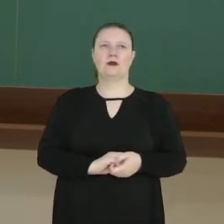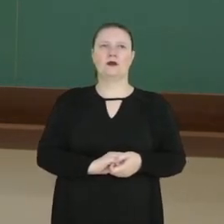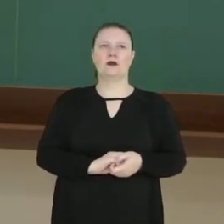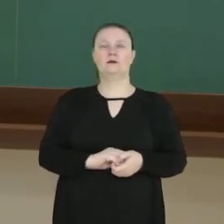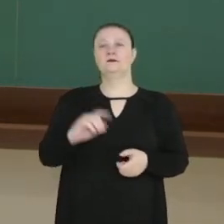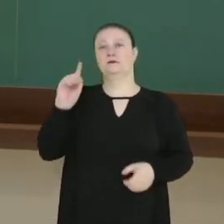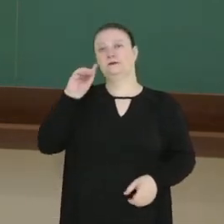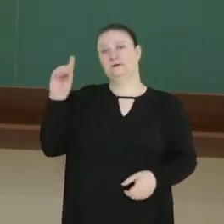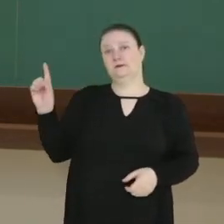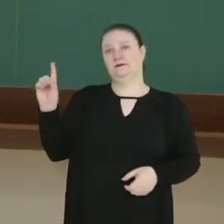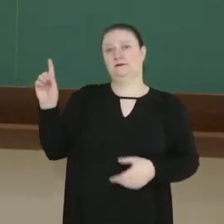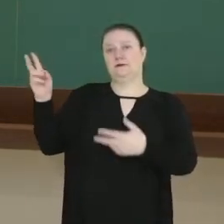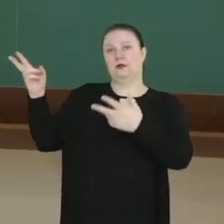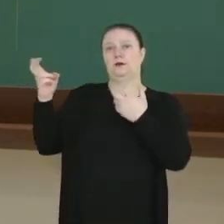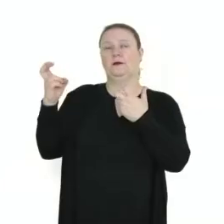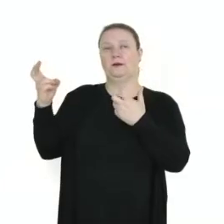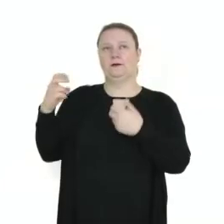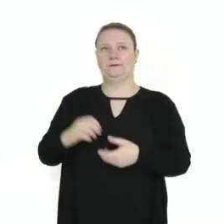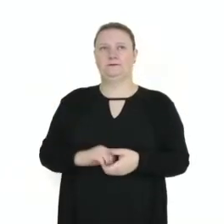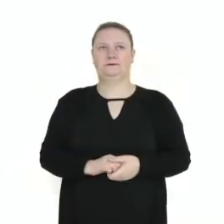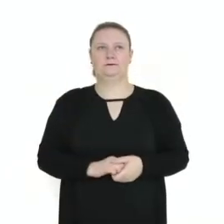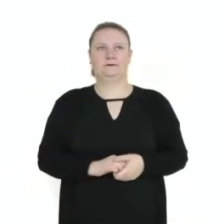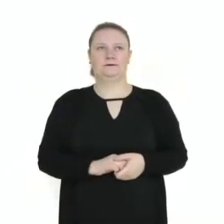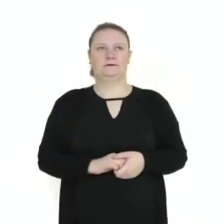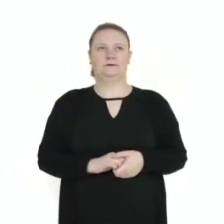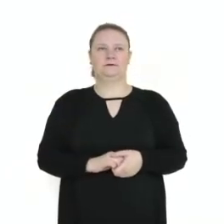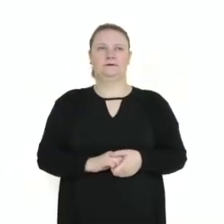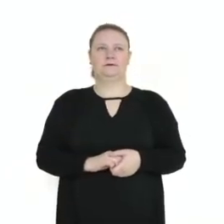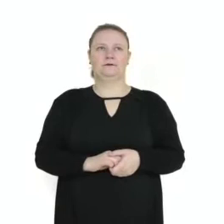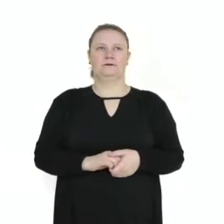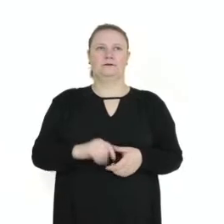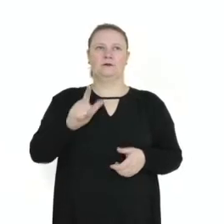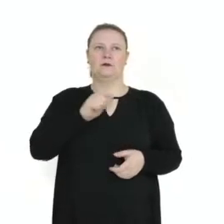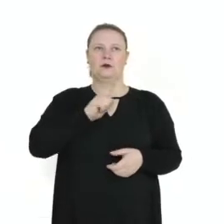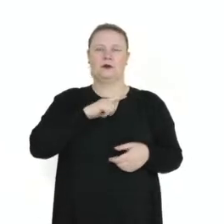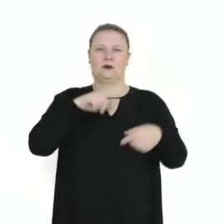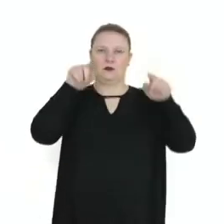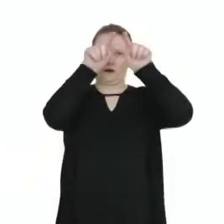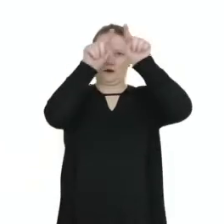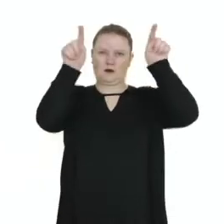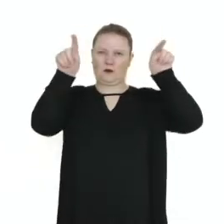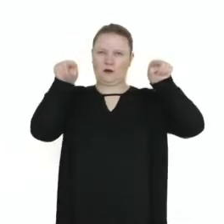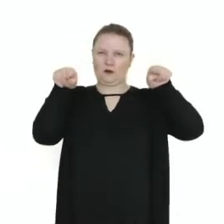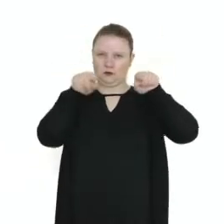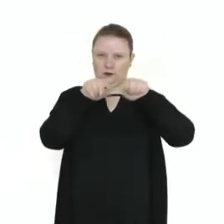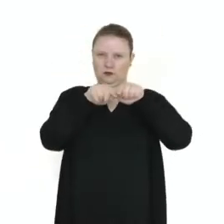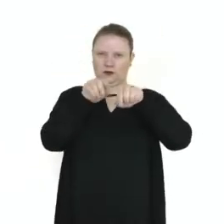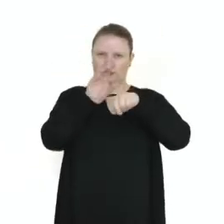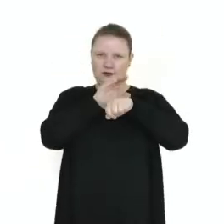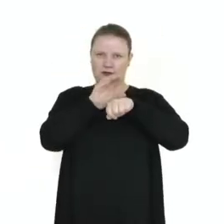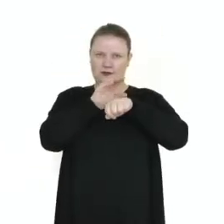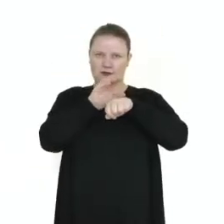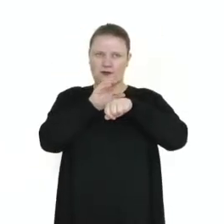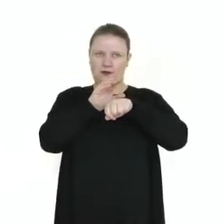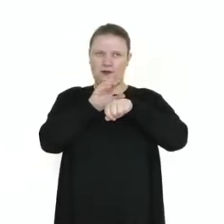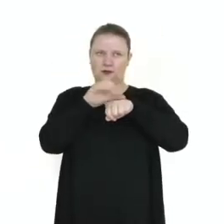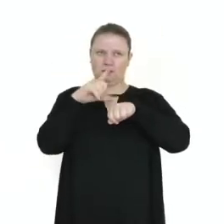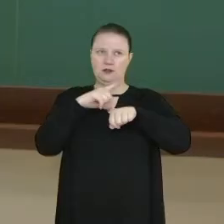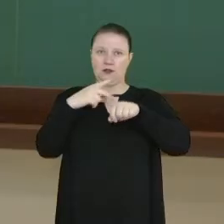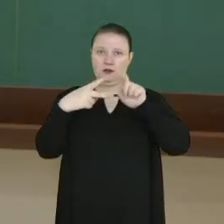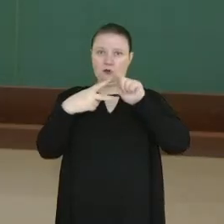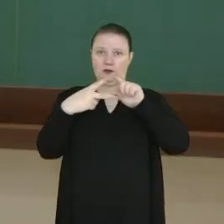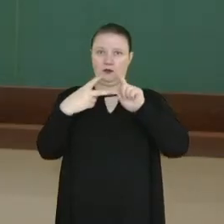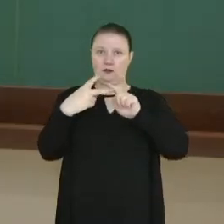Bom, observe então aqui, ó, né? Então, nós temos aqui o quadrinho e nós podemos observar aqui que há duas